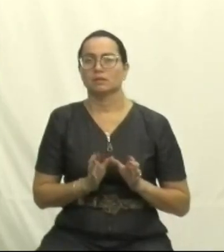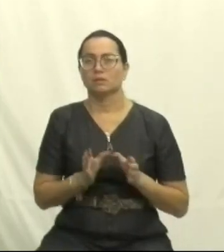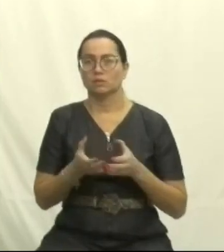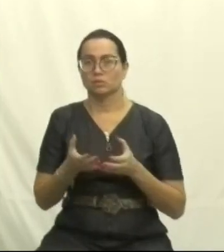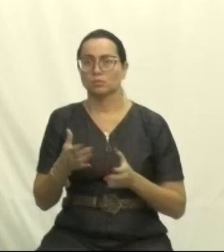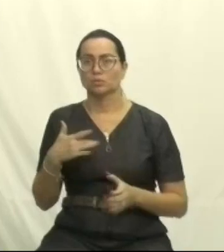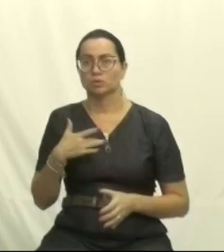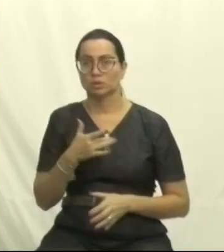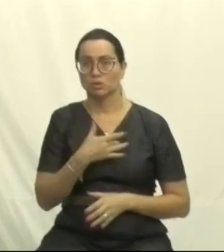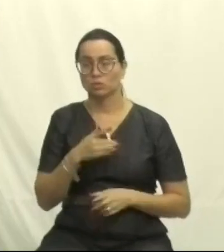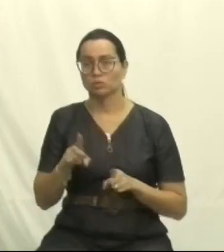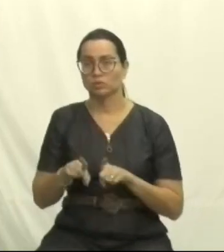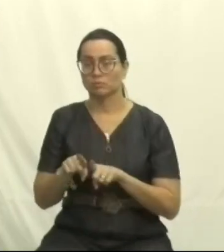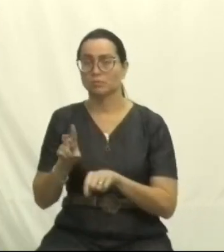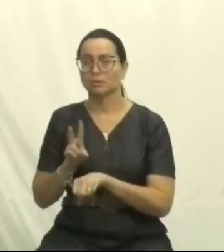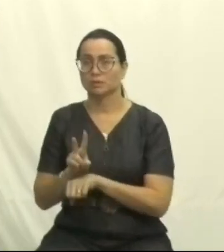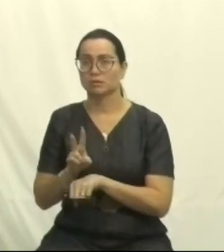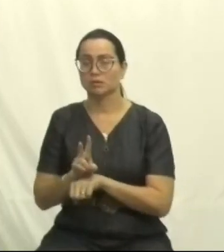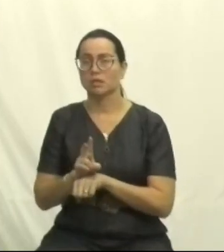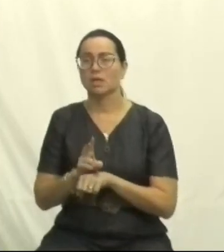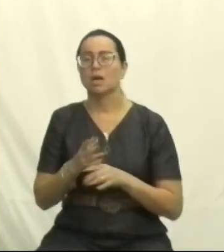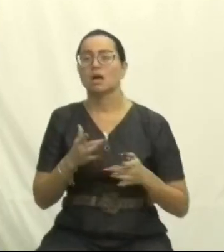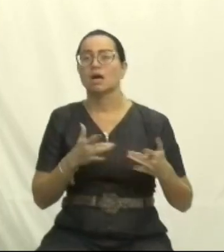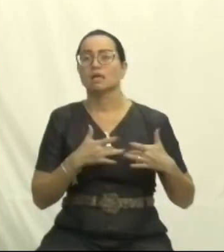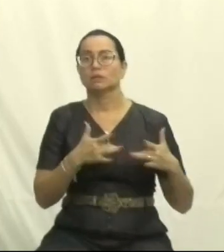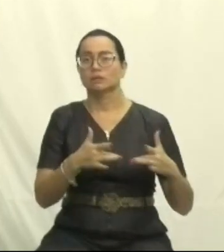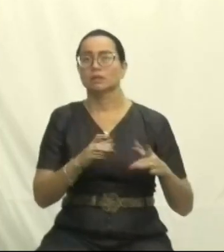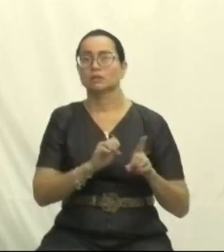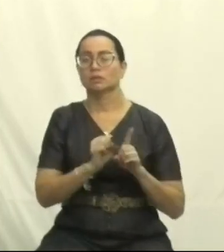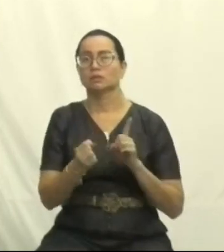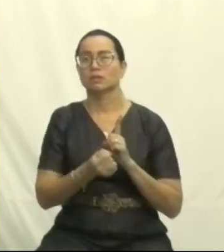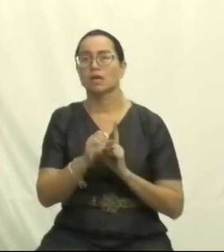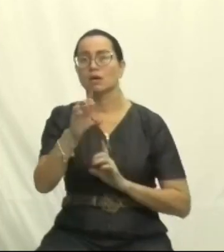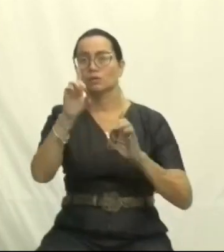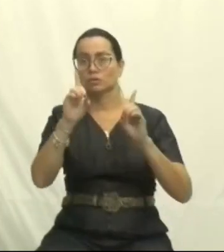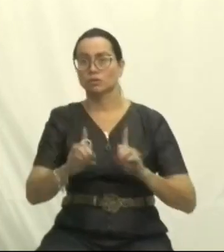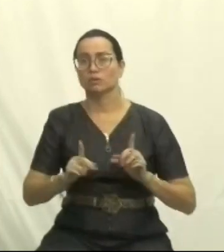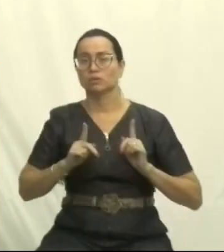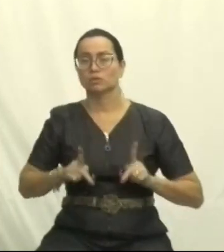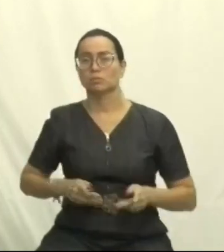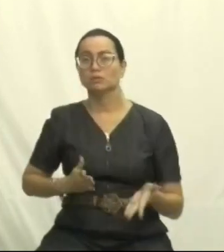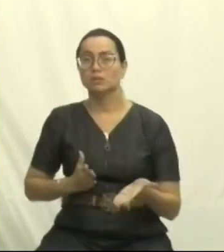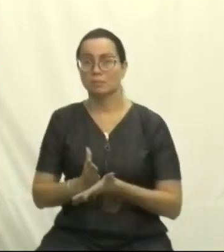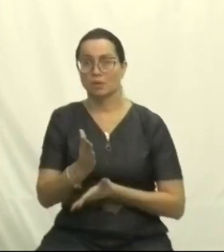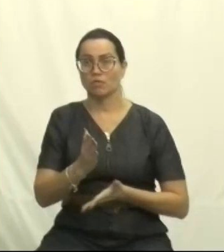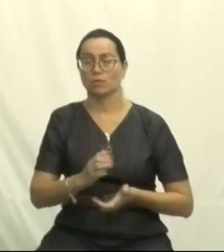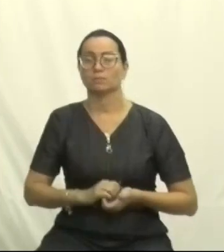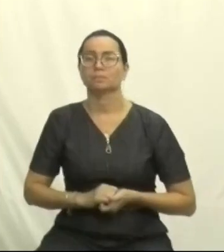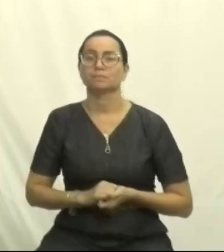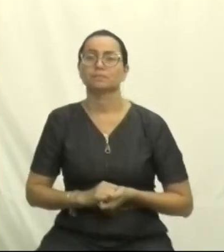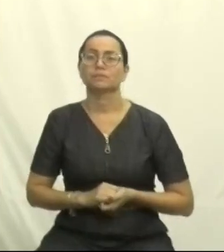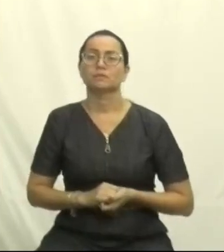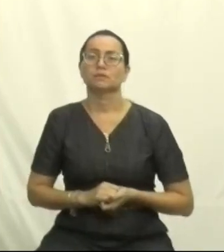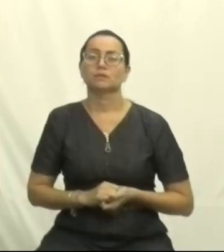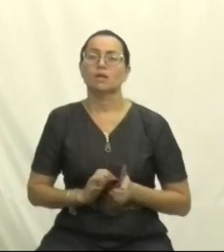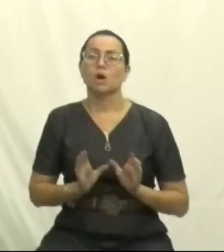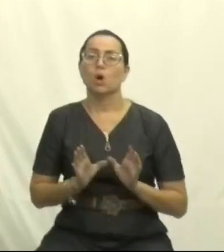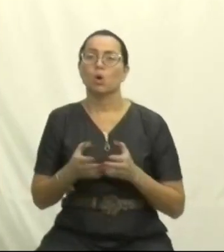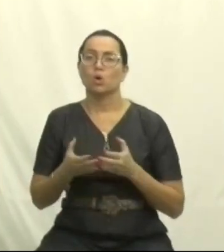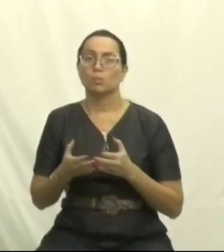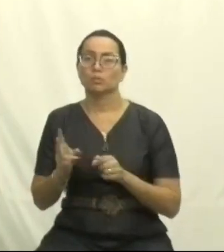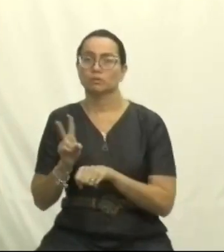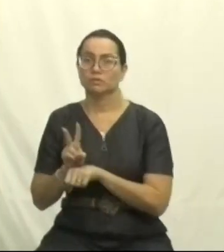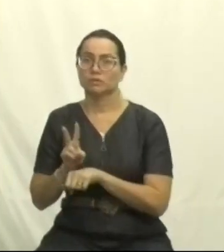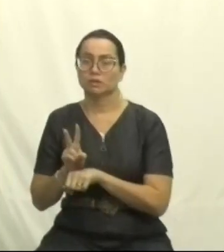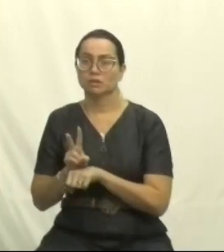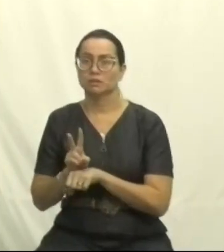Saúde, Assistência Social, Direitos Humanos opinou pela aprovação à emenda. A Comissão de